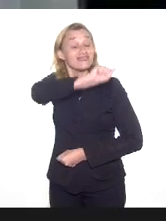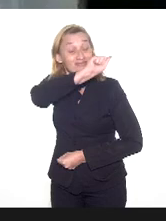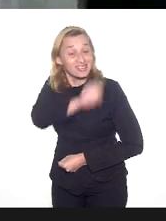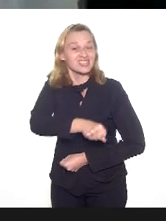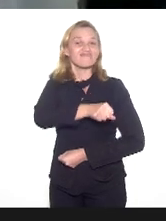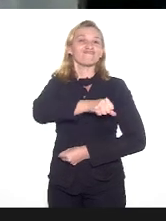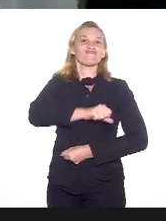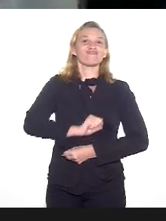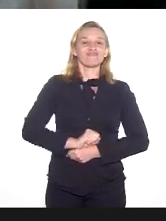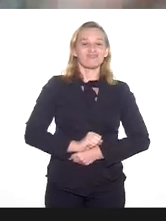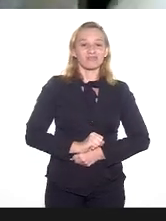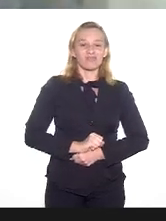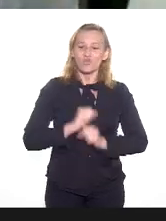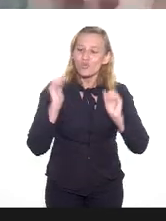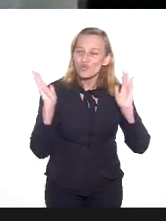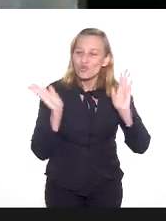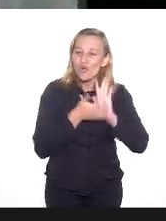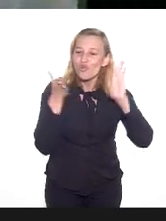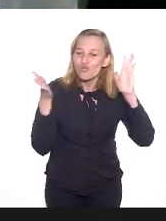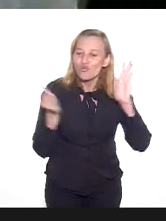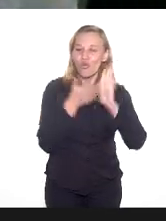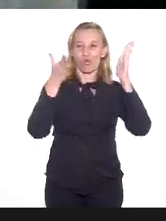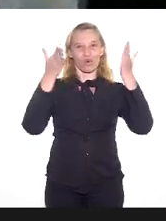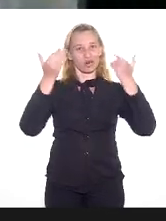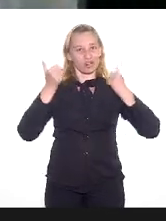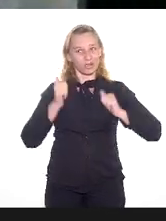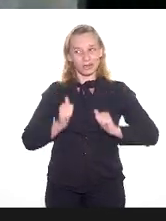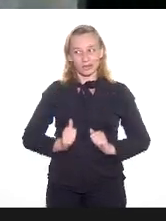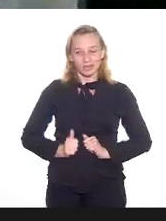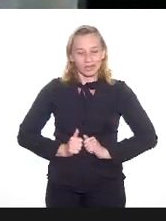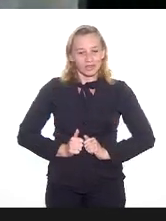favorável, com louvor, exatamente